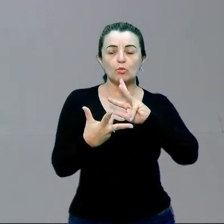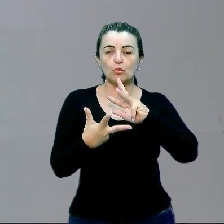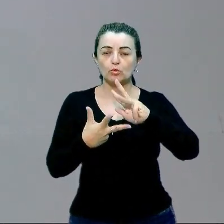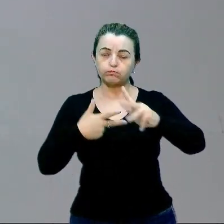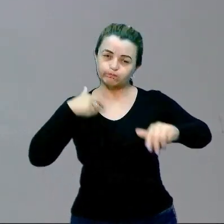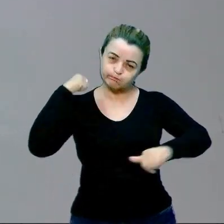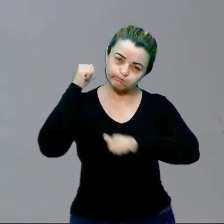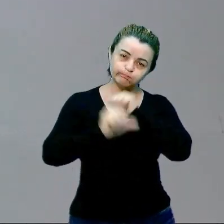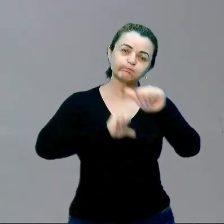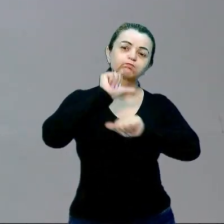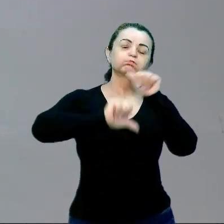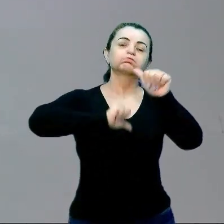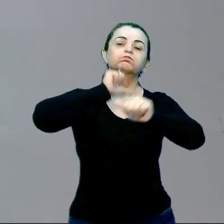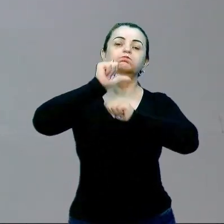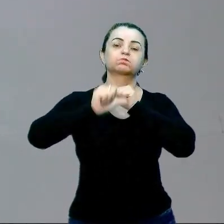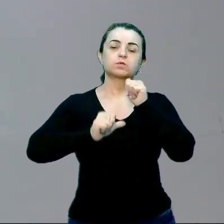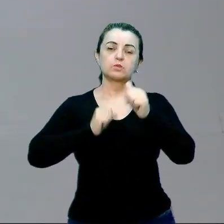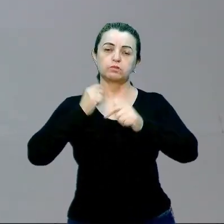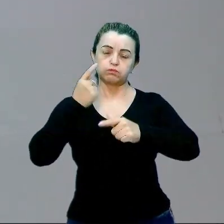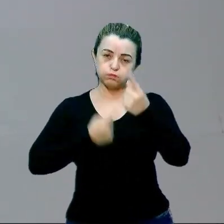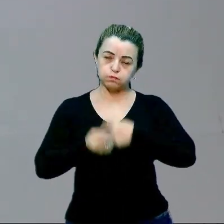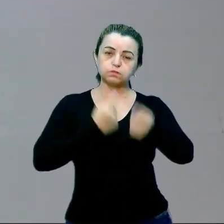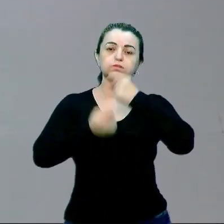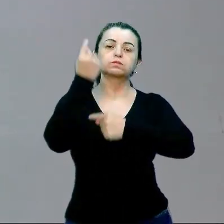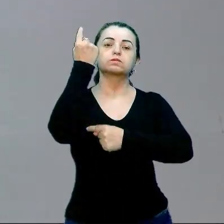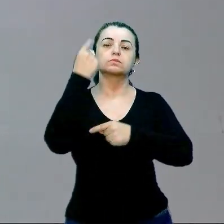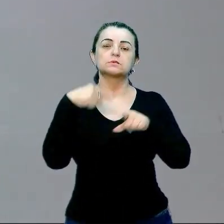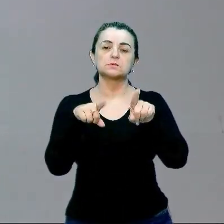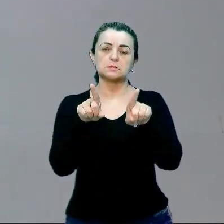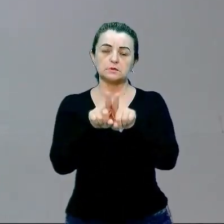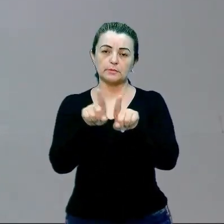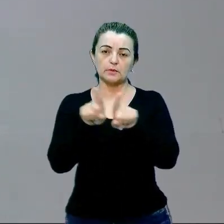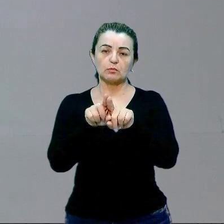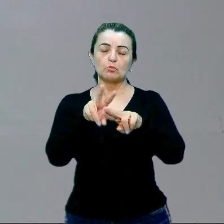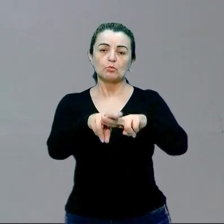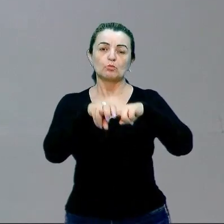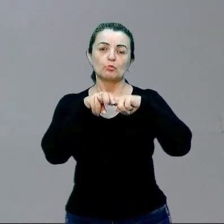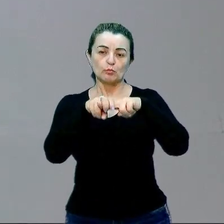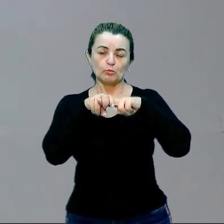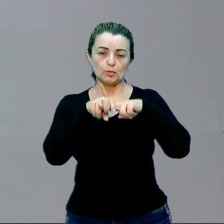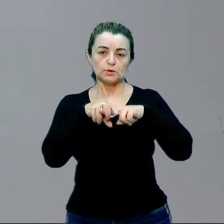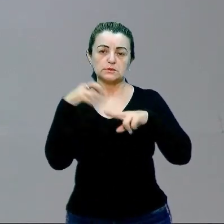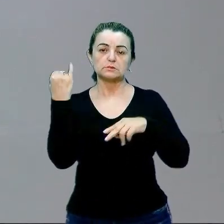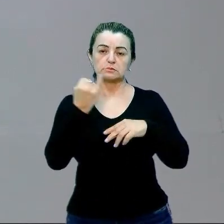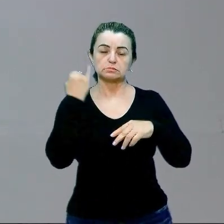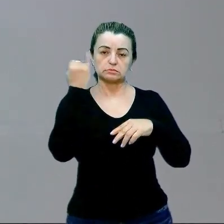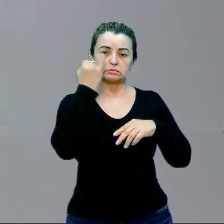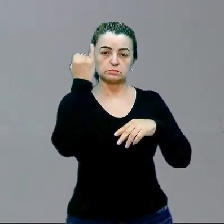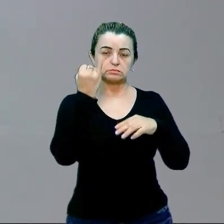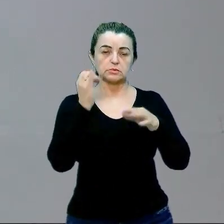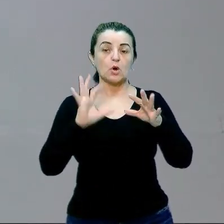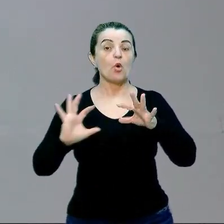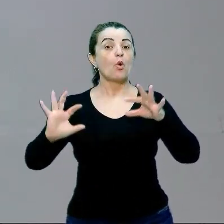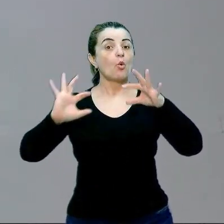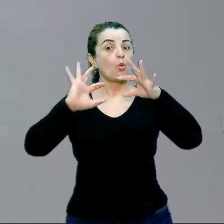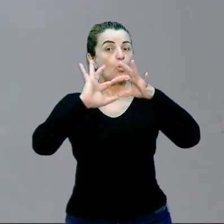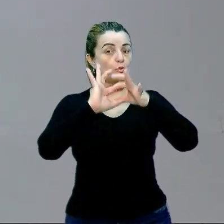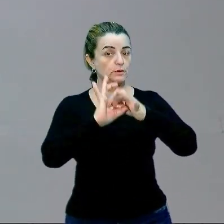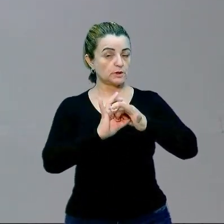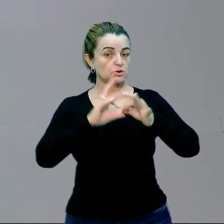constante transformação, em constante desenvolvimento. Então, por isso, o que é importante eu verificar? O contexto